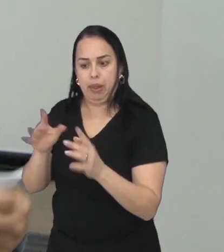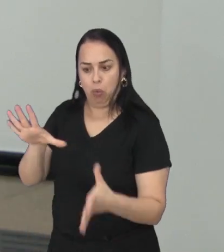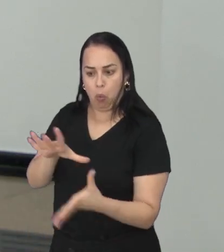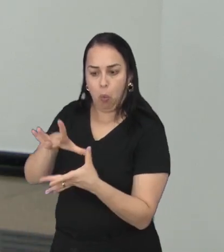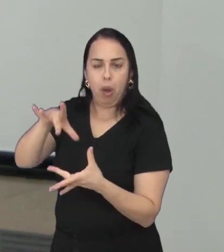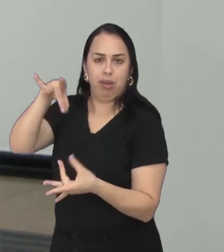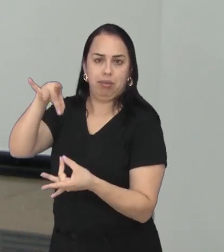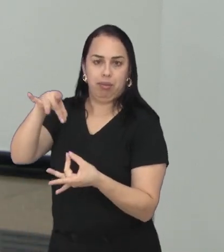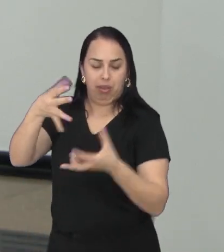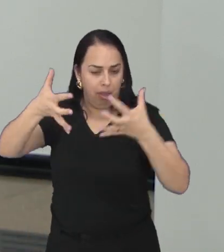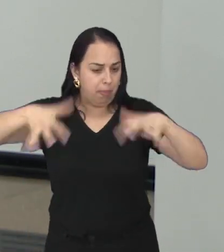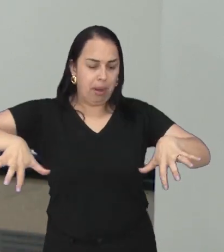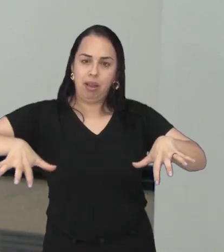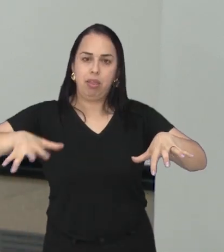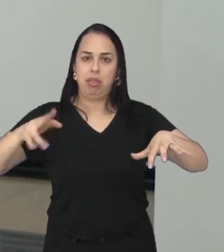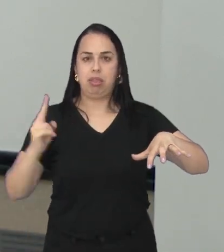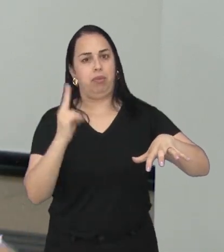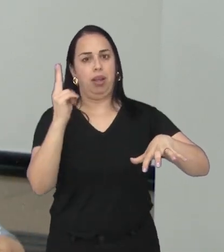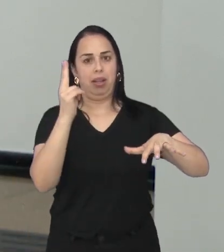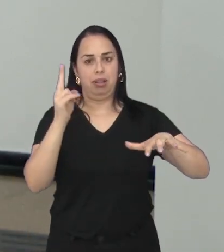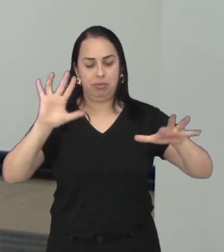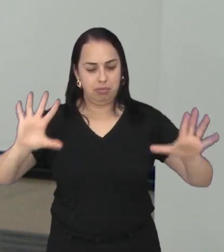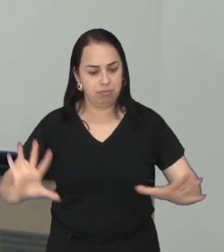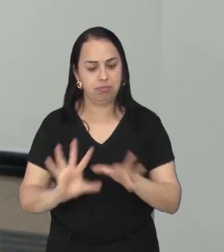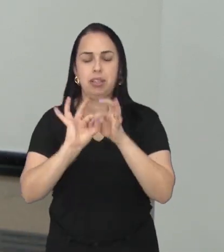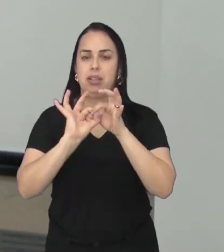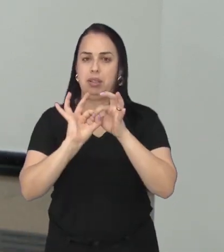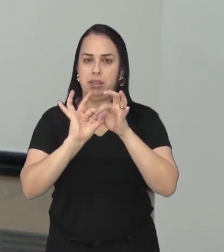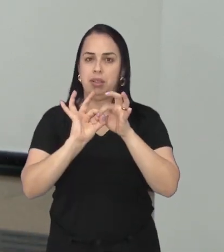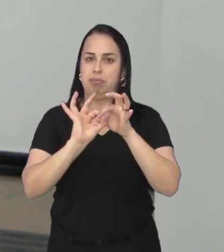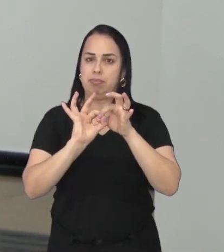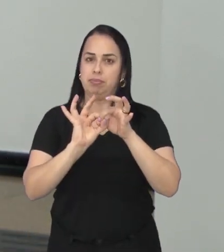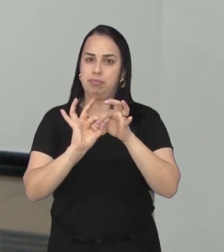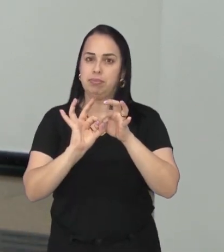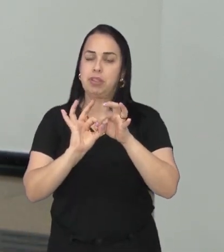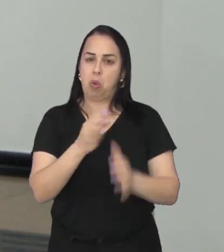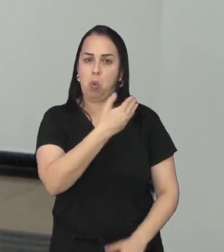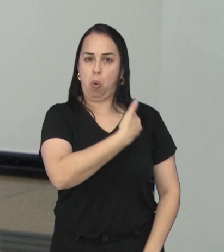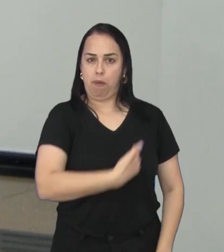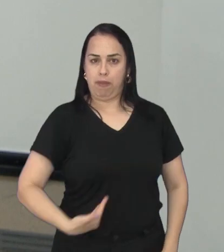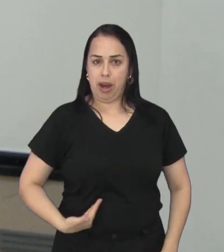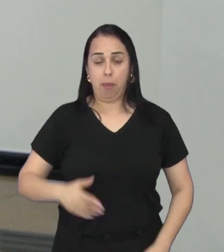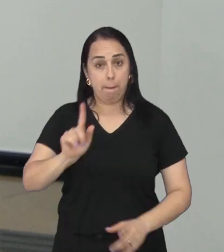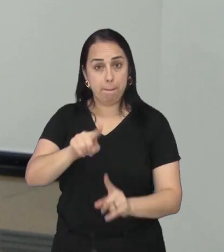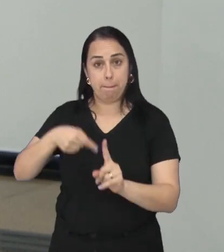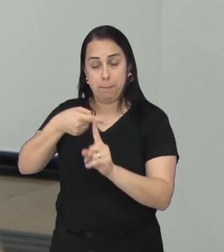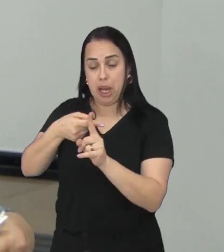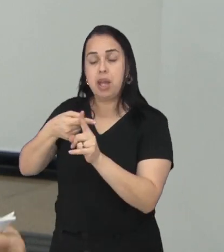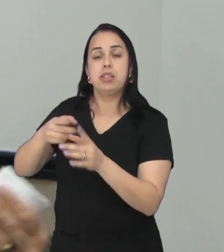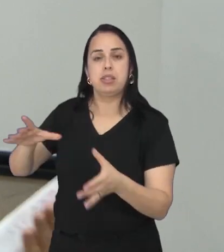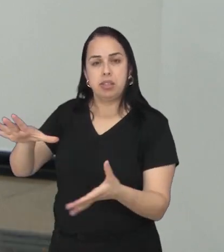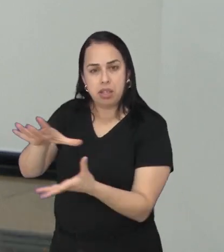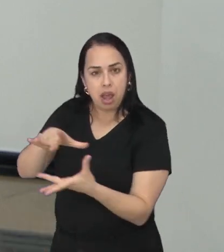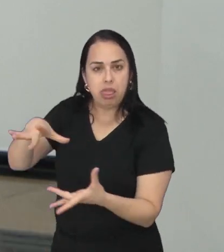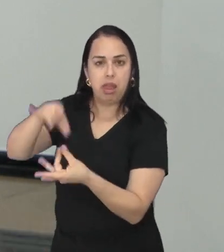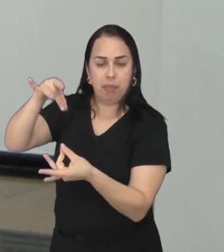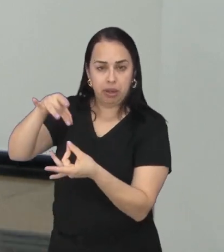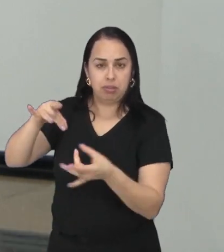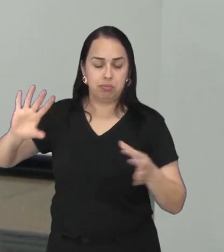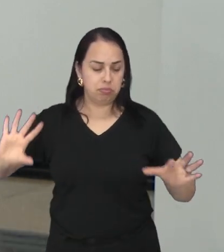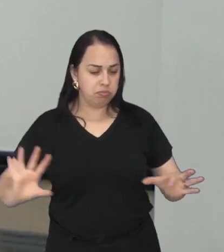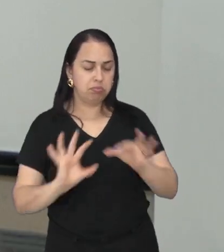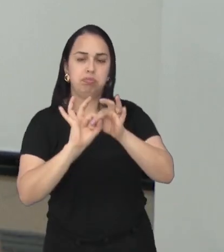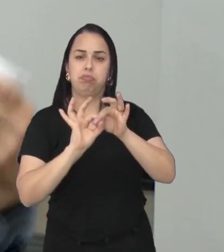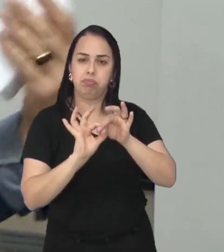Então não é a mesma coisa, mas está extremamente ligada. Né? Então é um exercício tanto